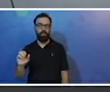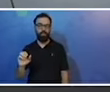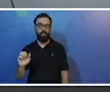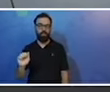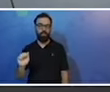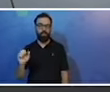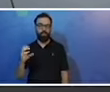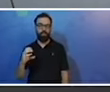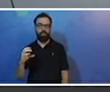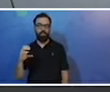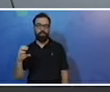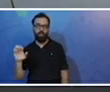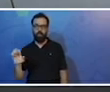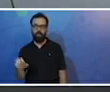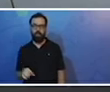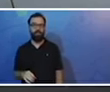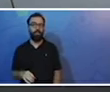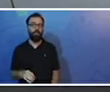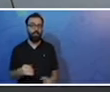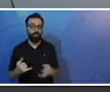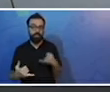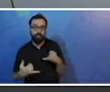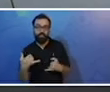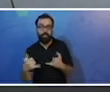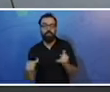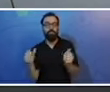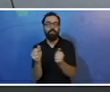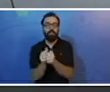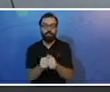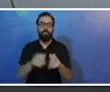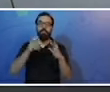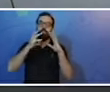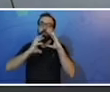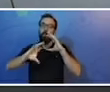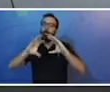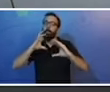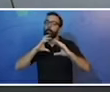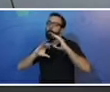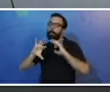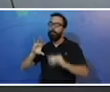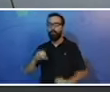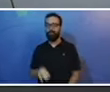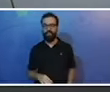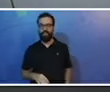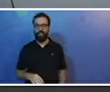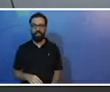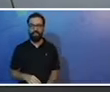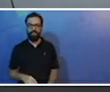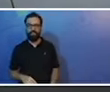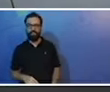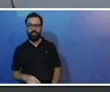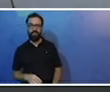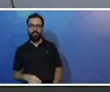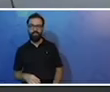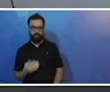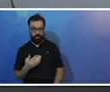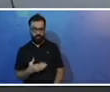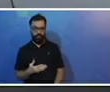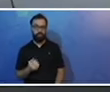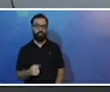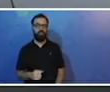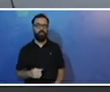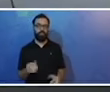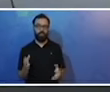uma aula de brincadeiras cantadas vamos entender o que que é isso e vamos fazer a nossa aula todos juntos hoje